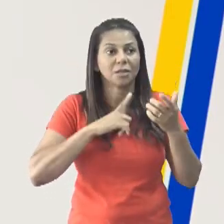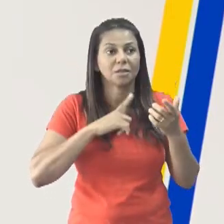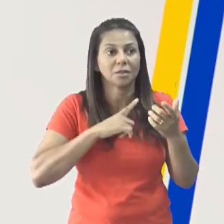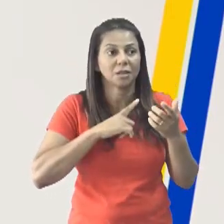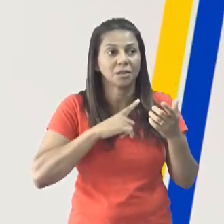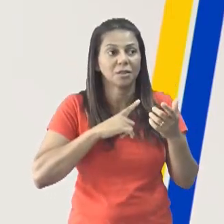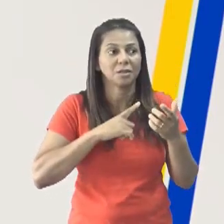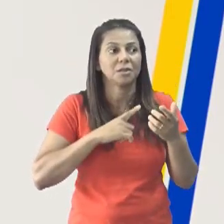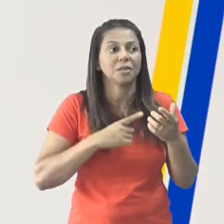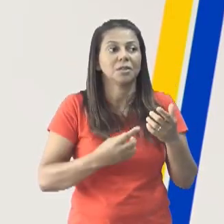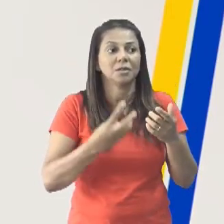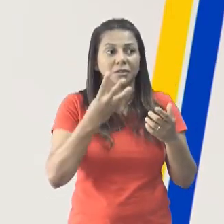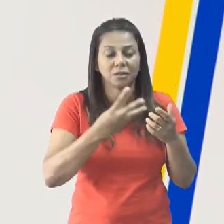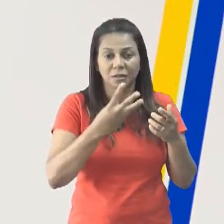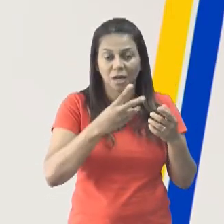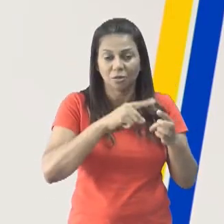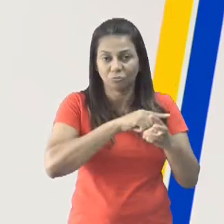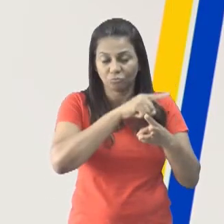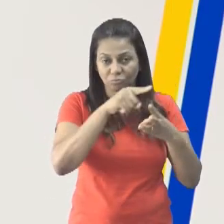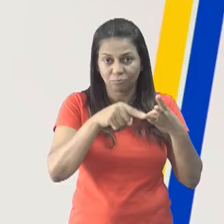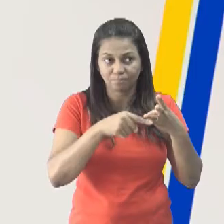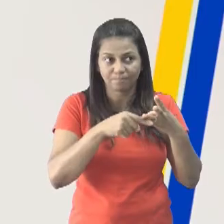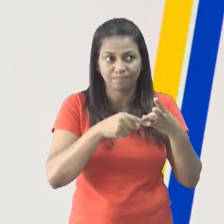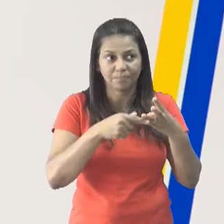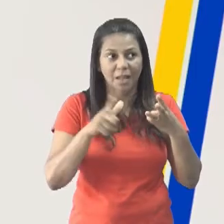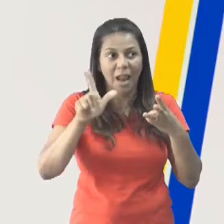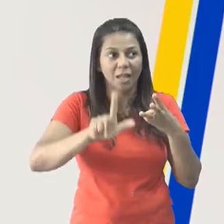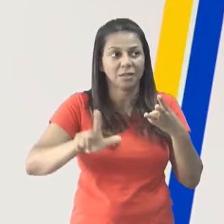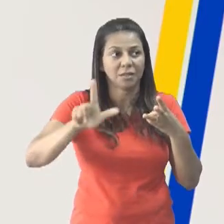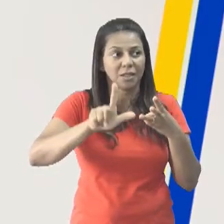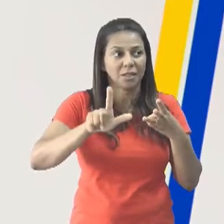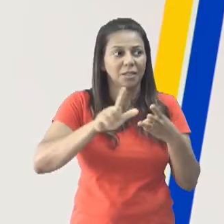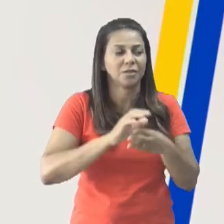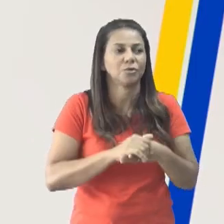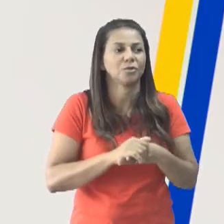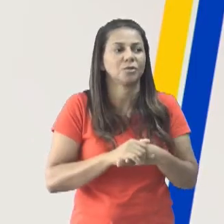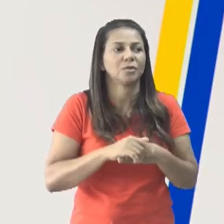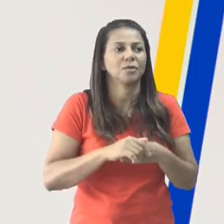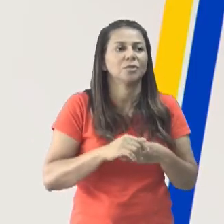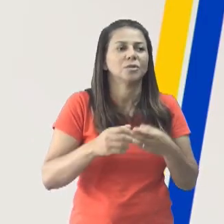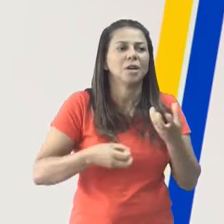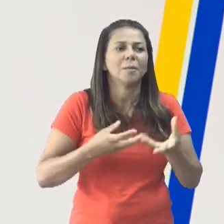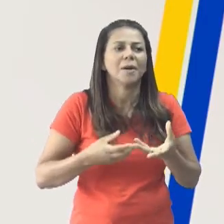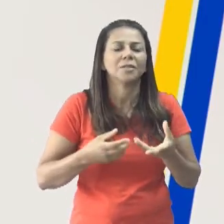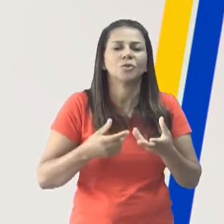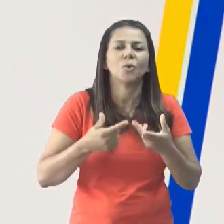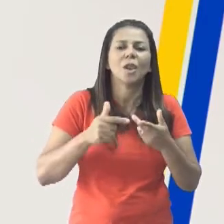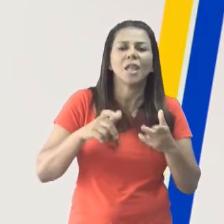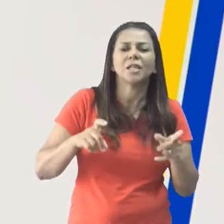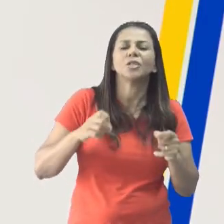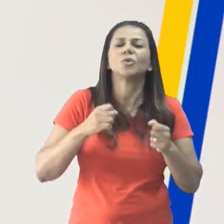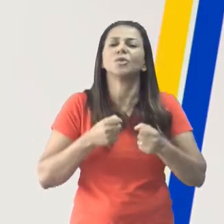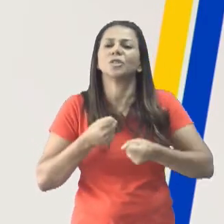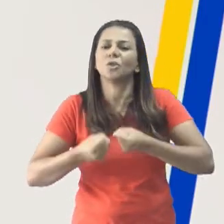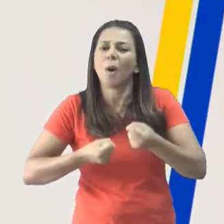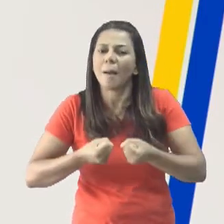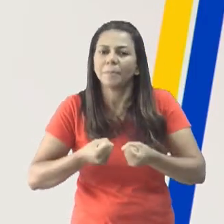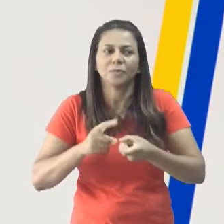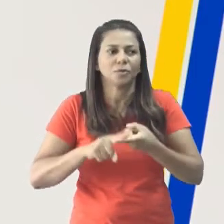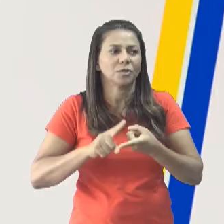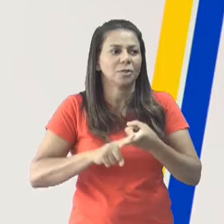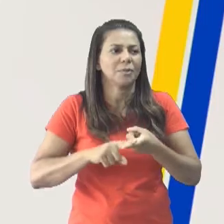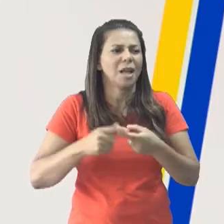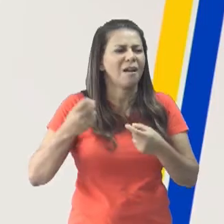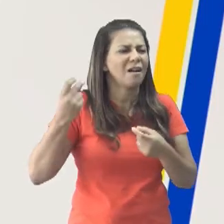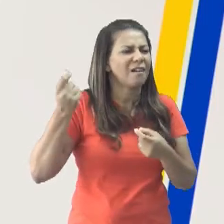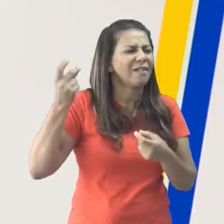parte de um dos 3 gêneros literários: o dramático, o lírico e o épico. Antigamente, muito